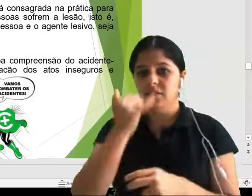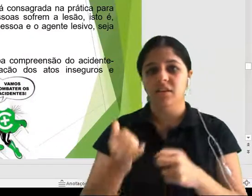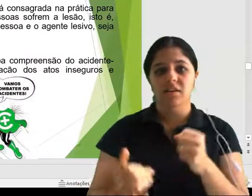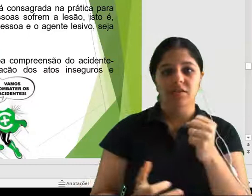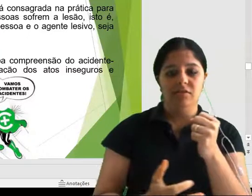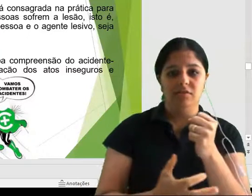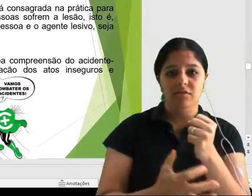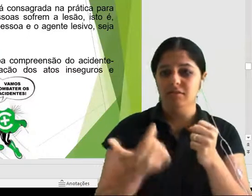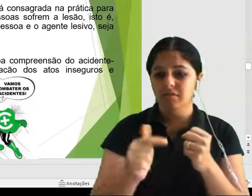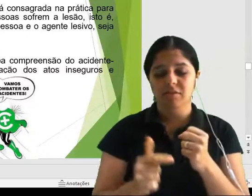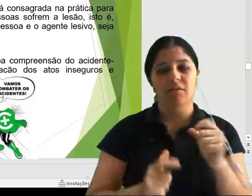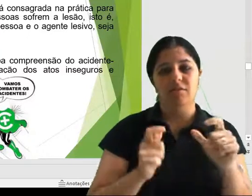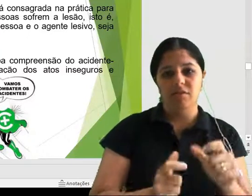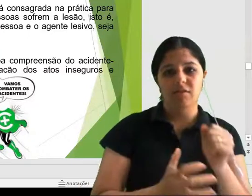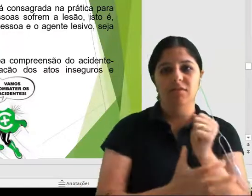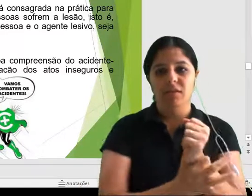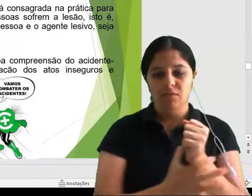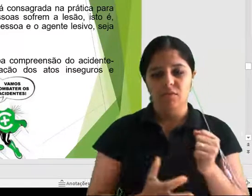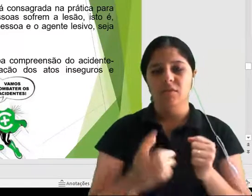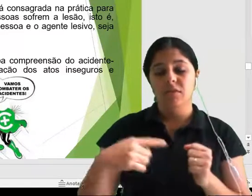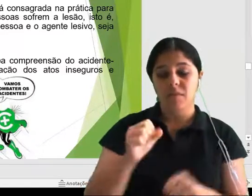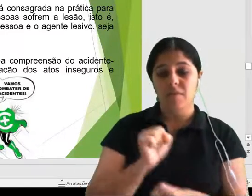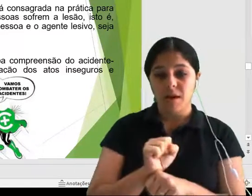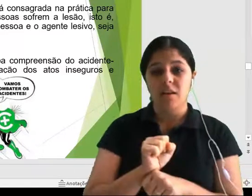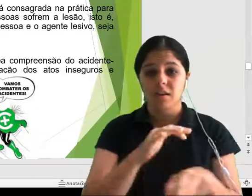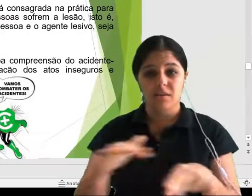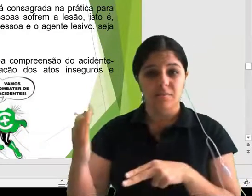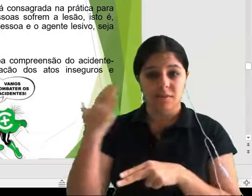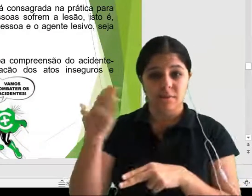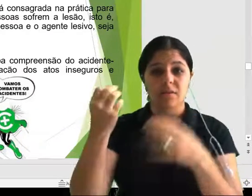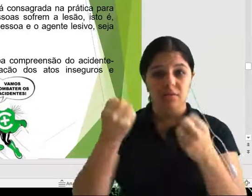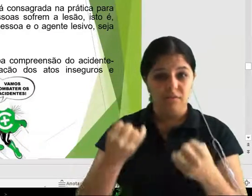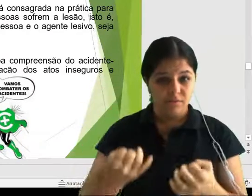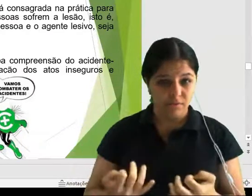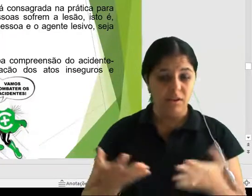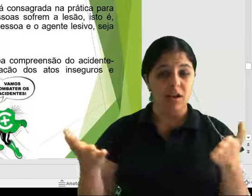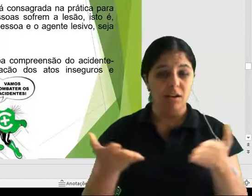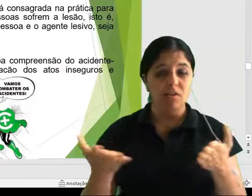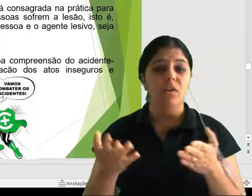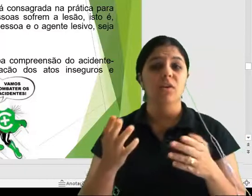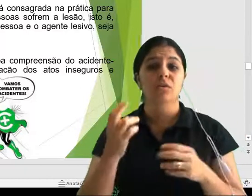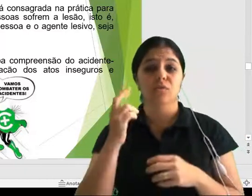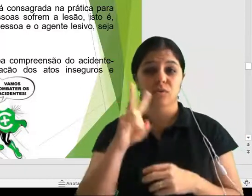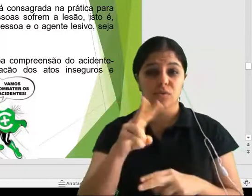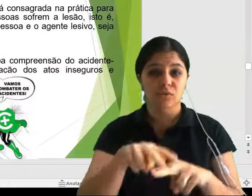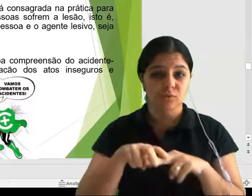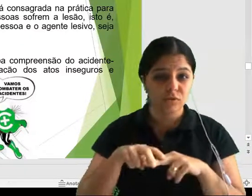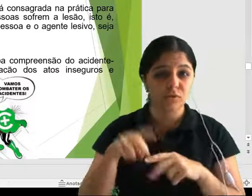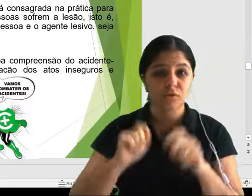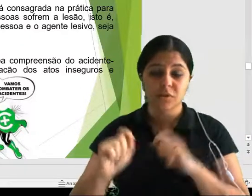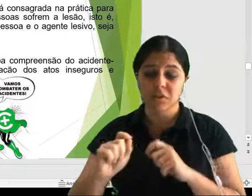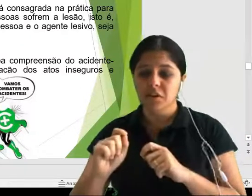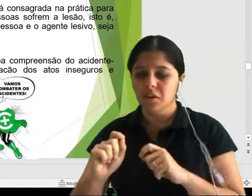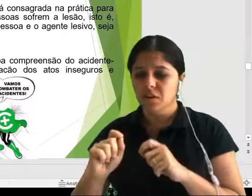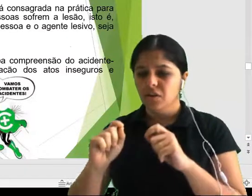parei até aí na aula passada. Hoje a gente vai explicar um pouquinho sobre os dois últimos fatores de acidentes, que é o acidente